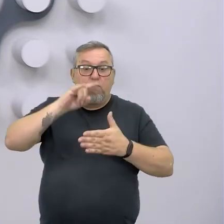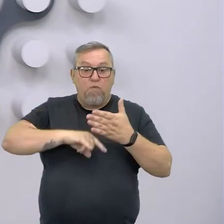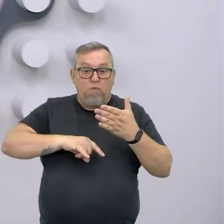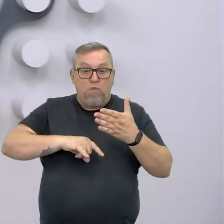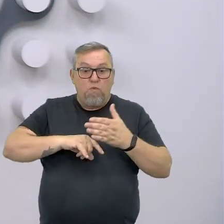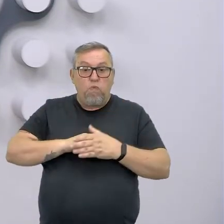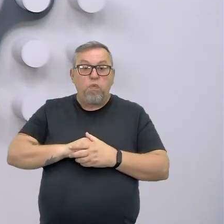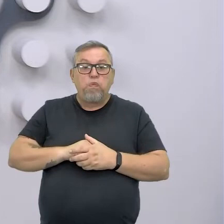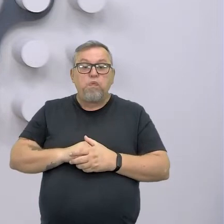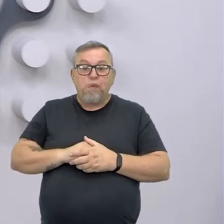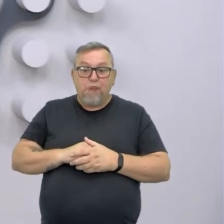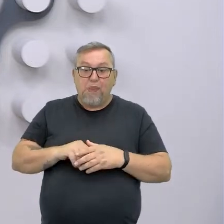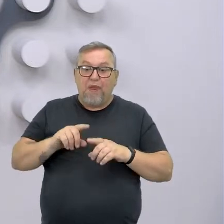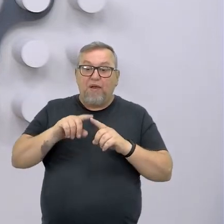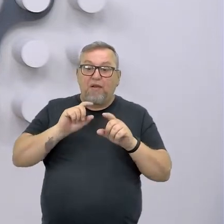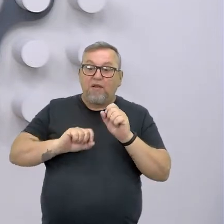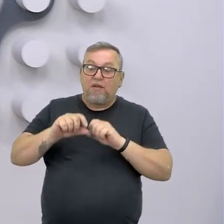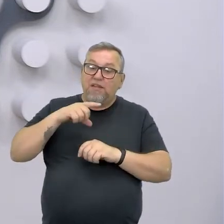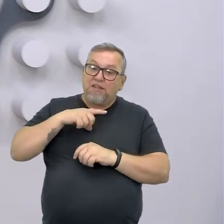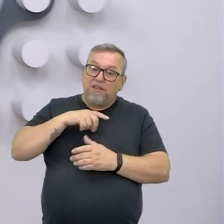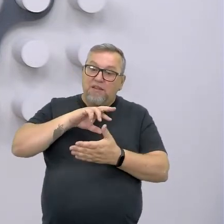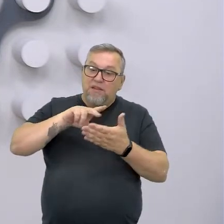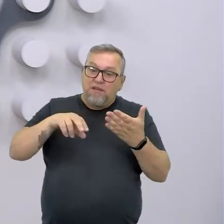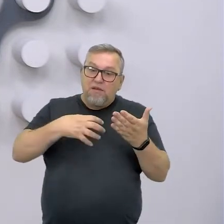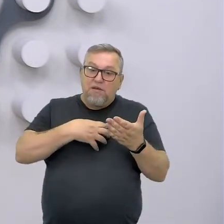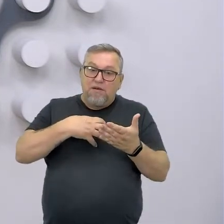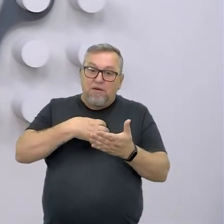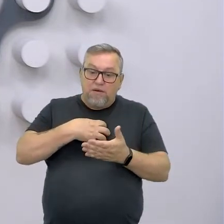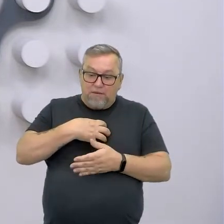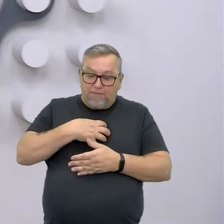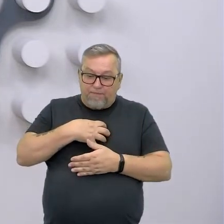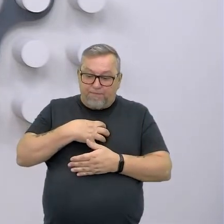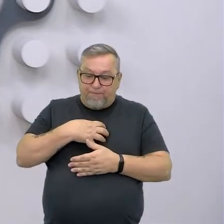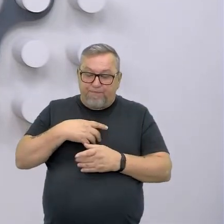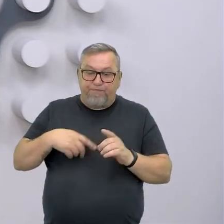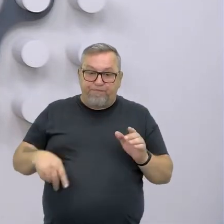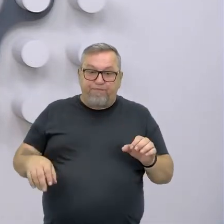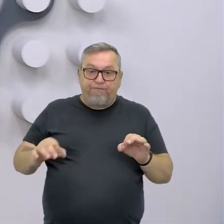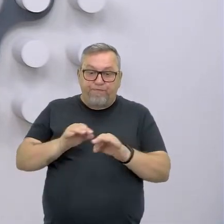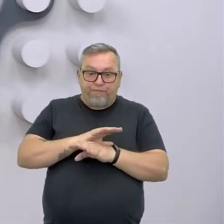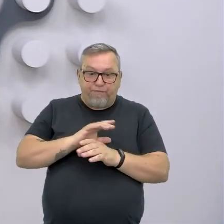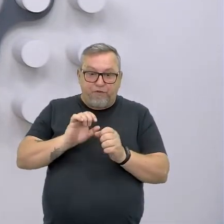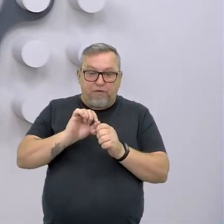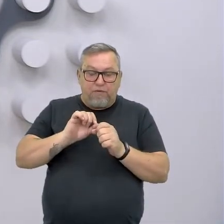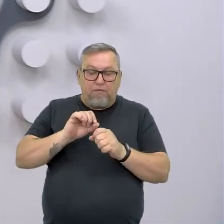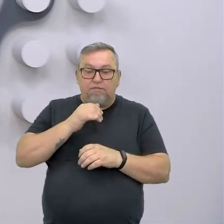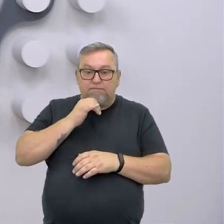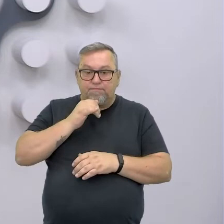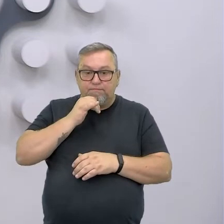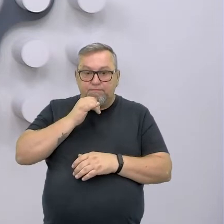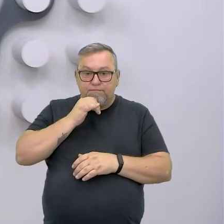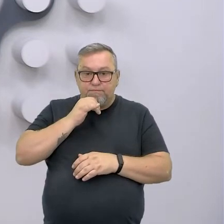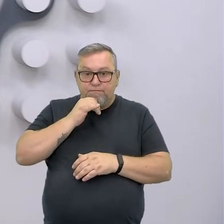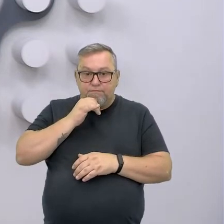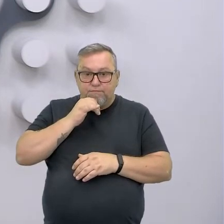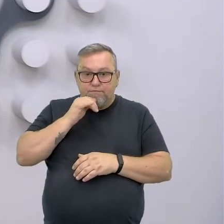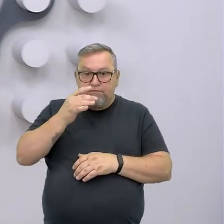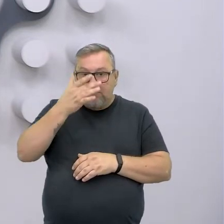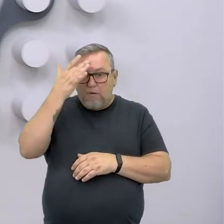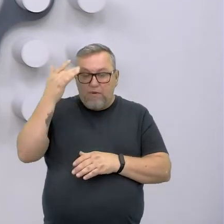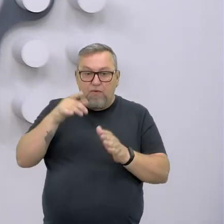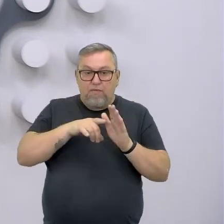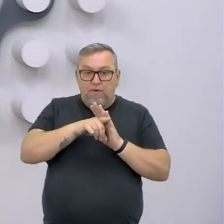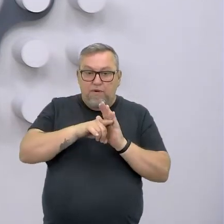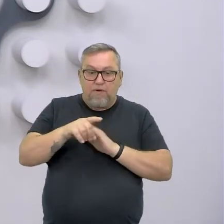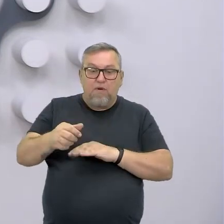documental. Só que isso existe uma forma determinada de ser feita, por exemplo, para